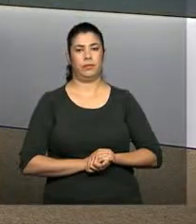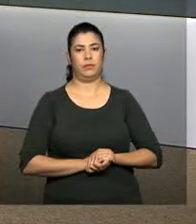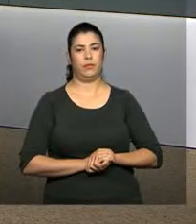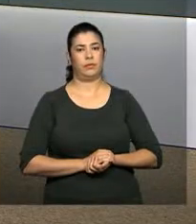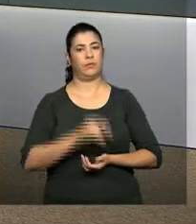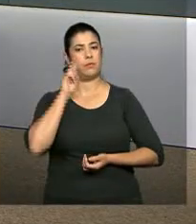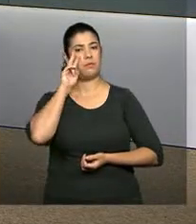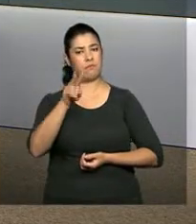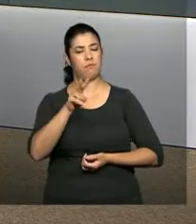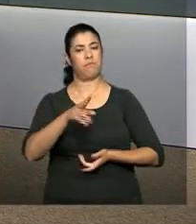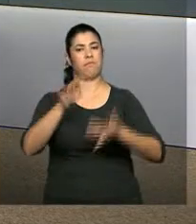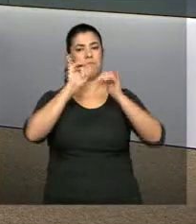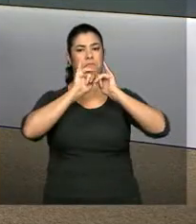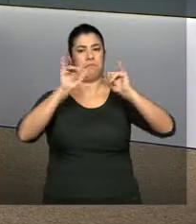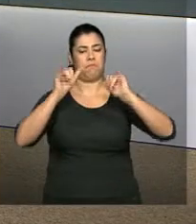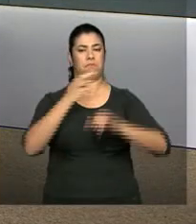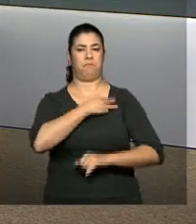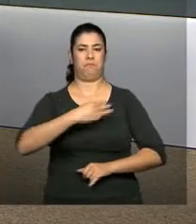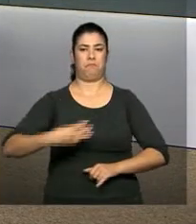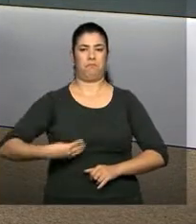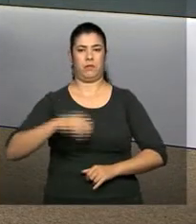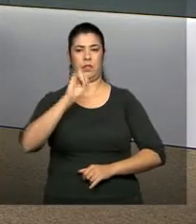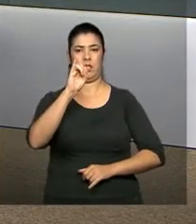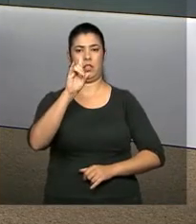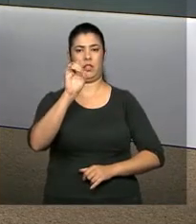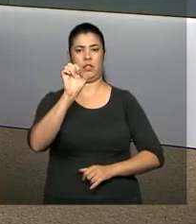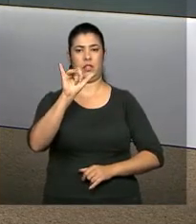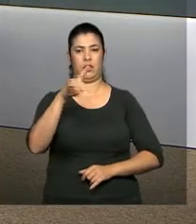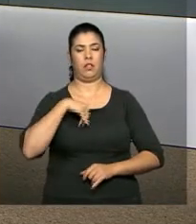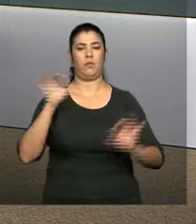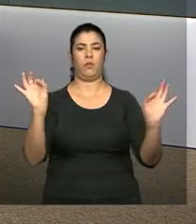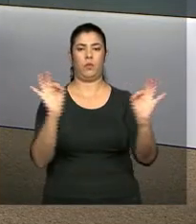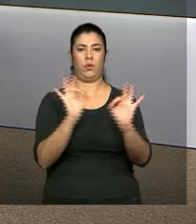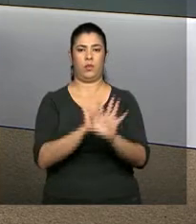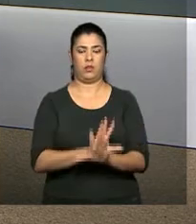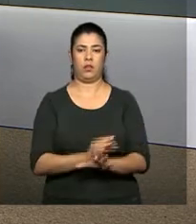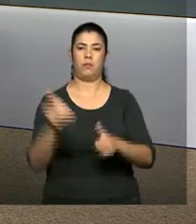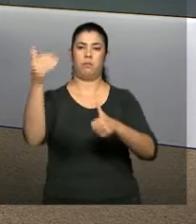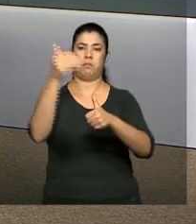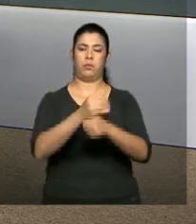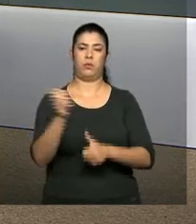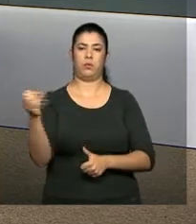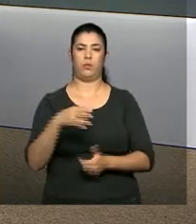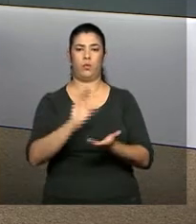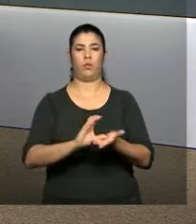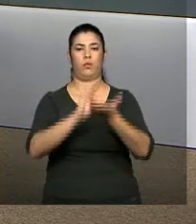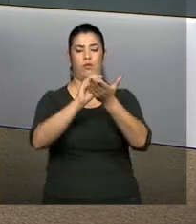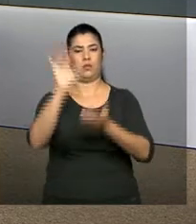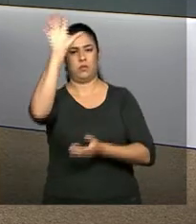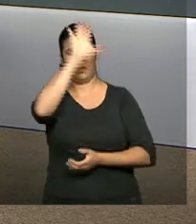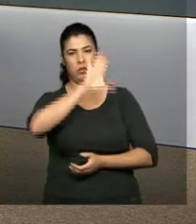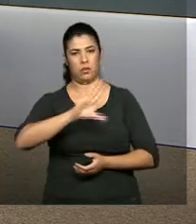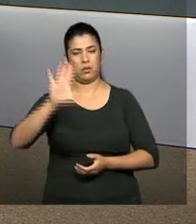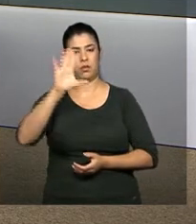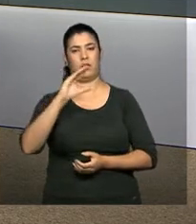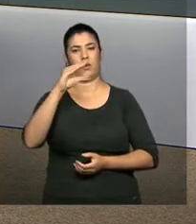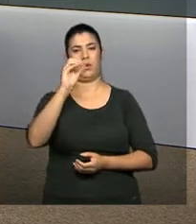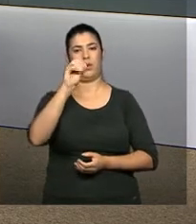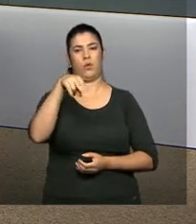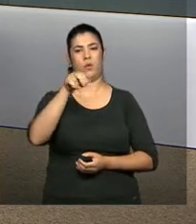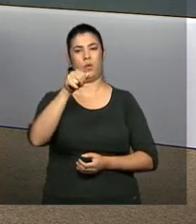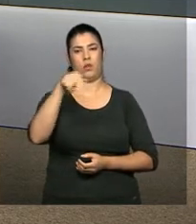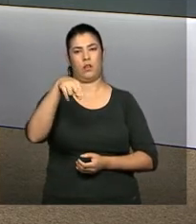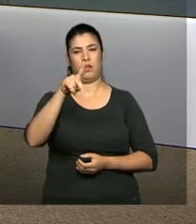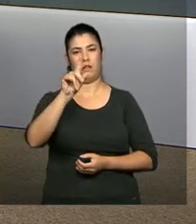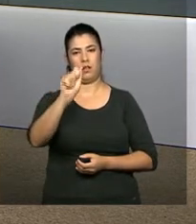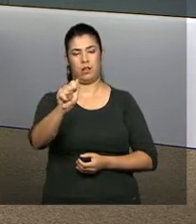Essa foi a declaração da ministra Ideli Salvatti após a cerimônia de posse dos novos membros do Conselho Nacional dos Direitos da Criança e